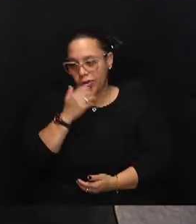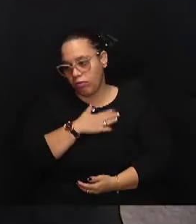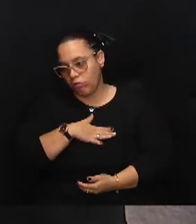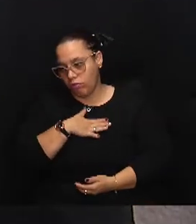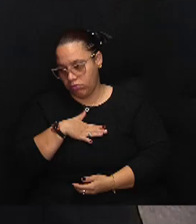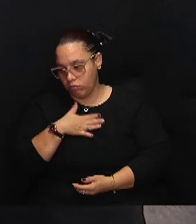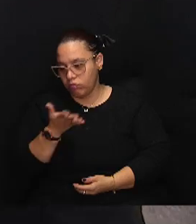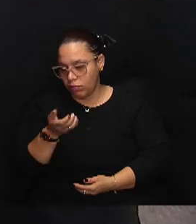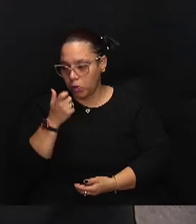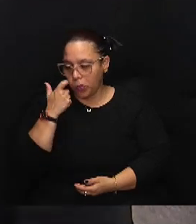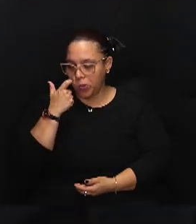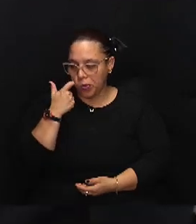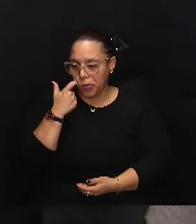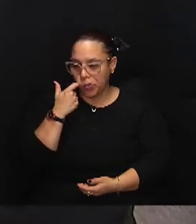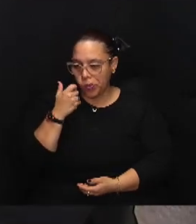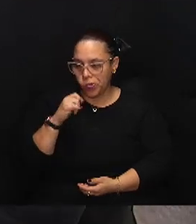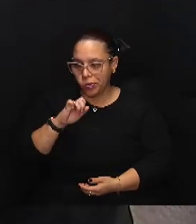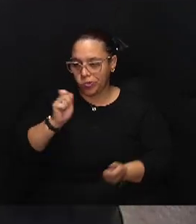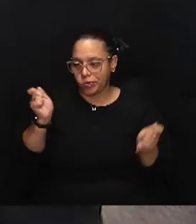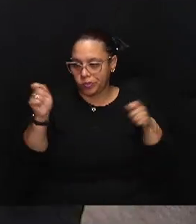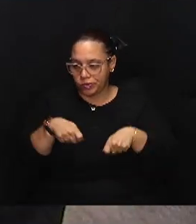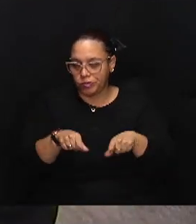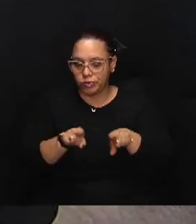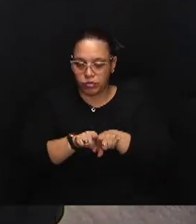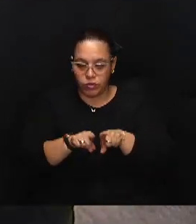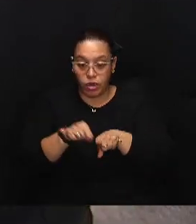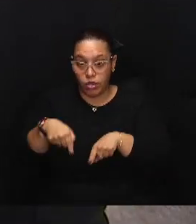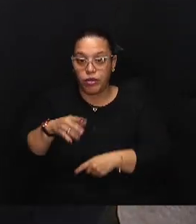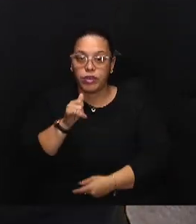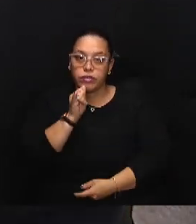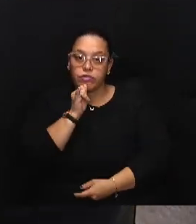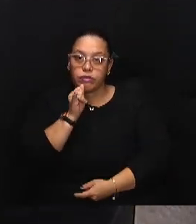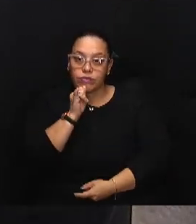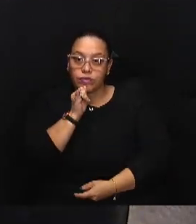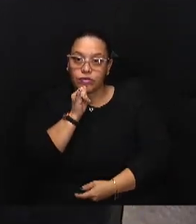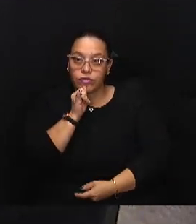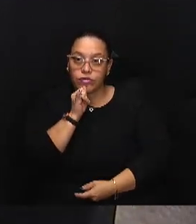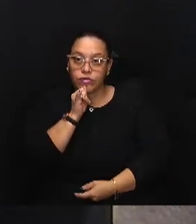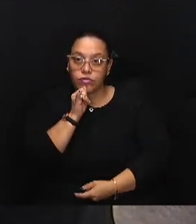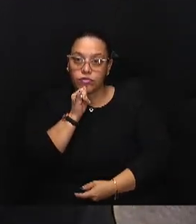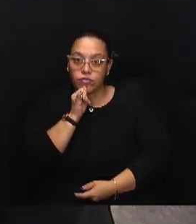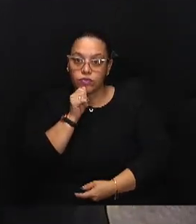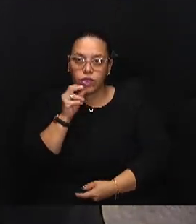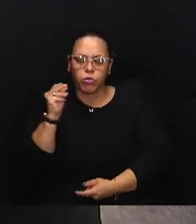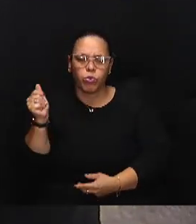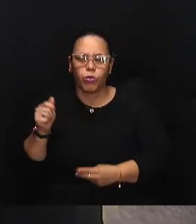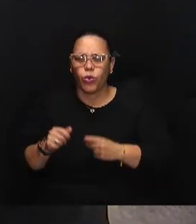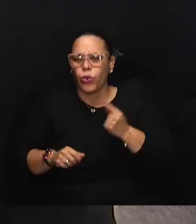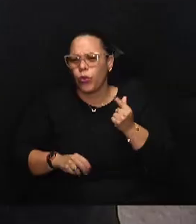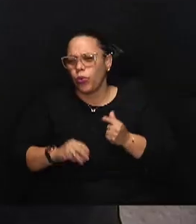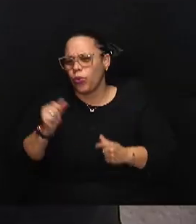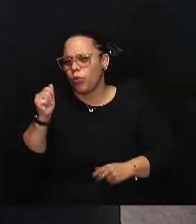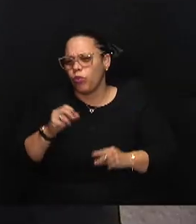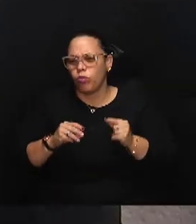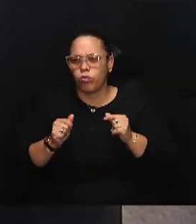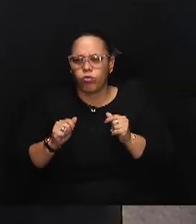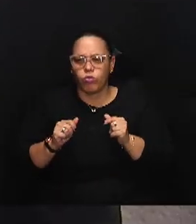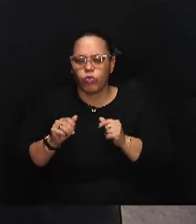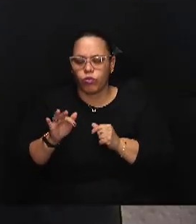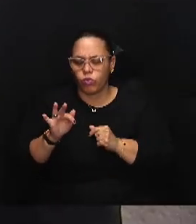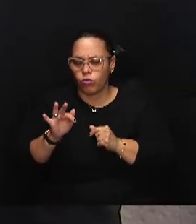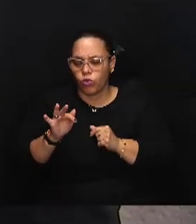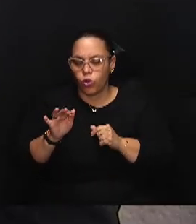gostoso, nos dá essa possibilidade também. Aqui, por exemplo, a gente tem muitos tipos de fantasmas.